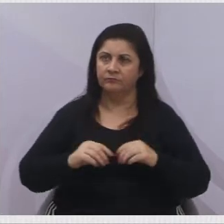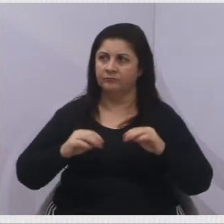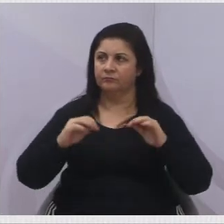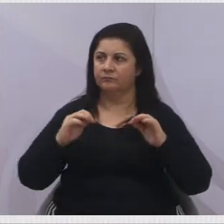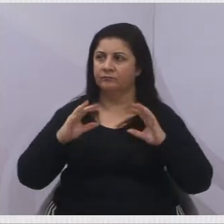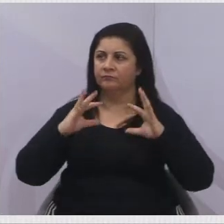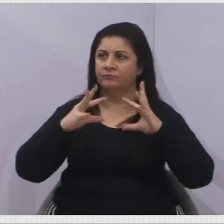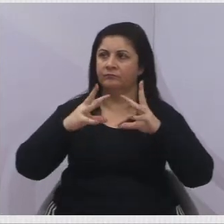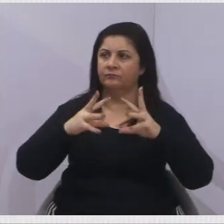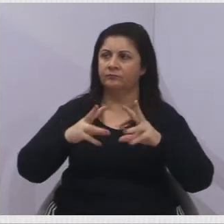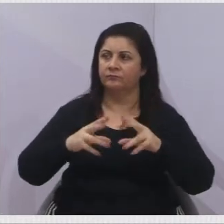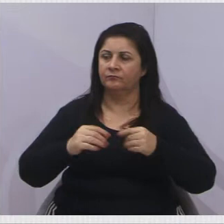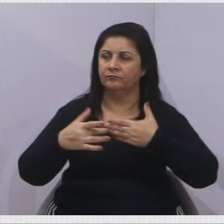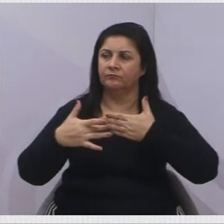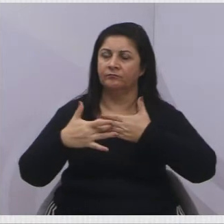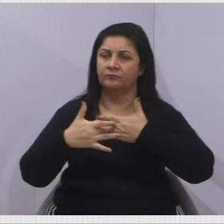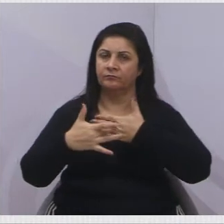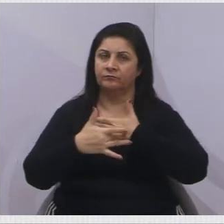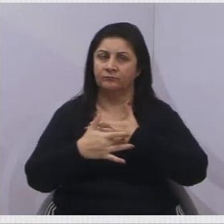exames realizados, de